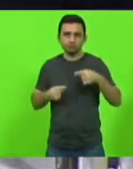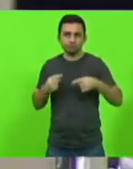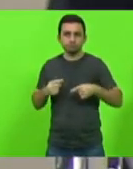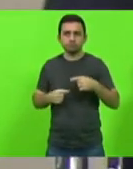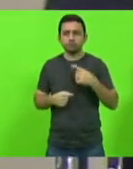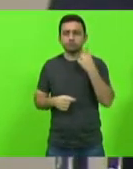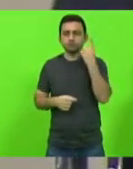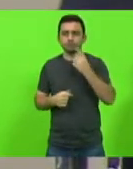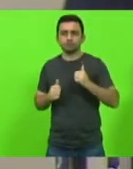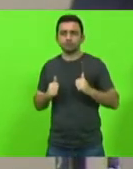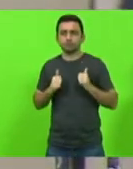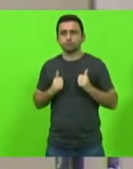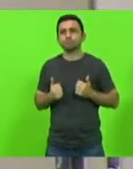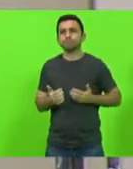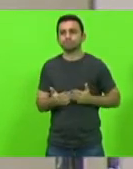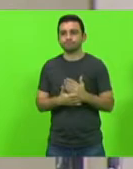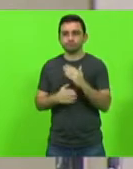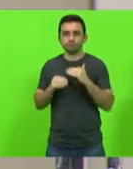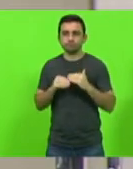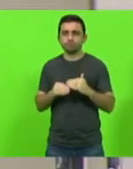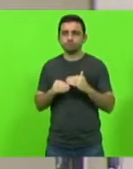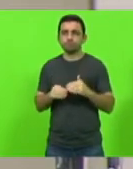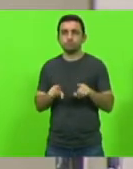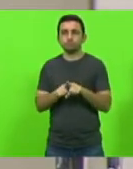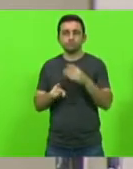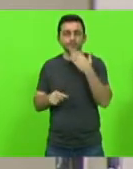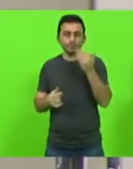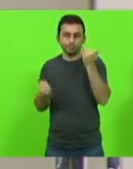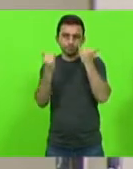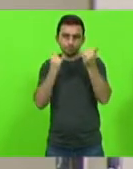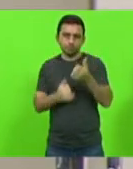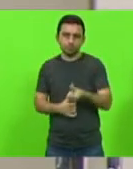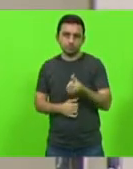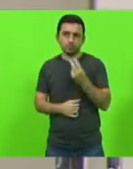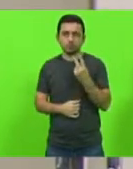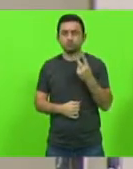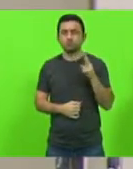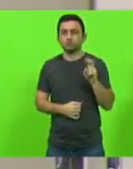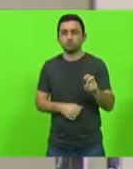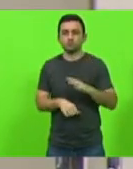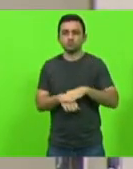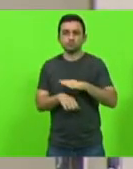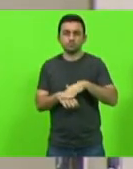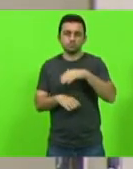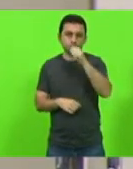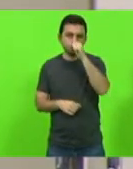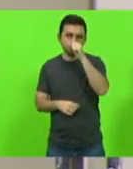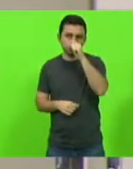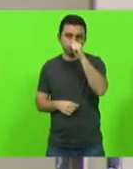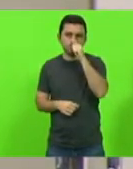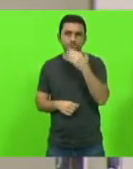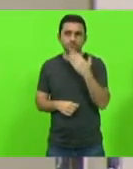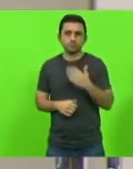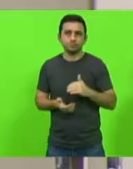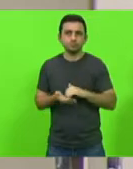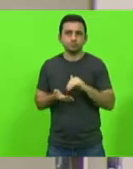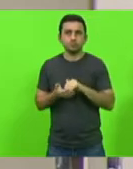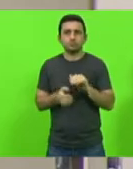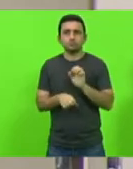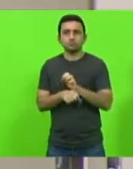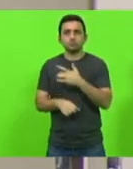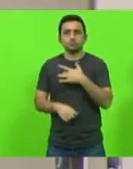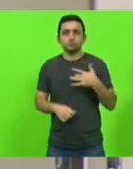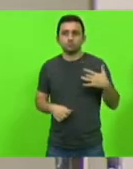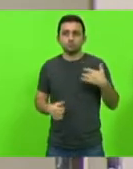encontra aprovado por unanimidade pedido de informação 625 autor deputado joanmin solicitando ao secretário de estado da saúde